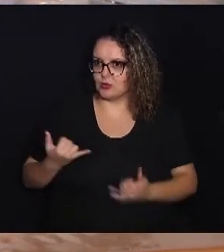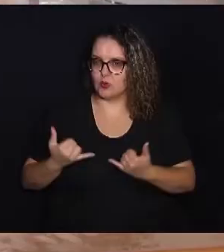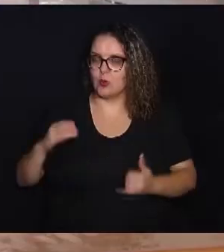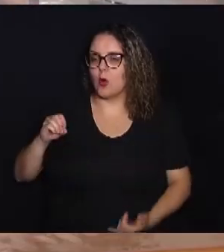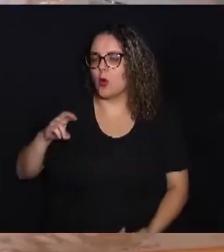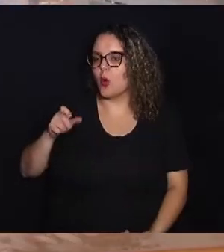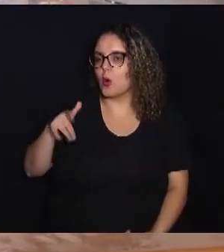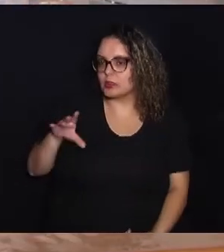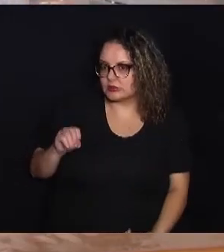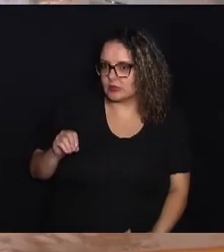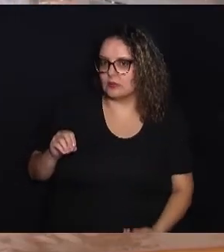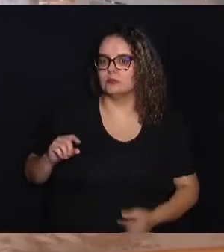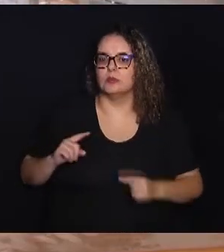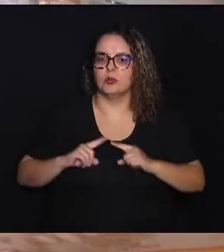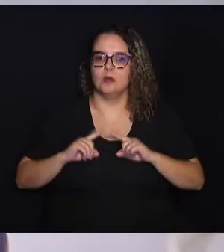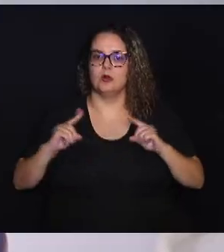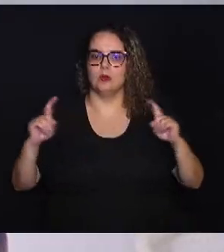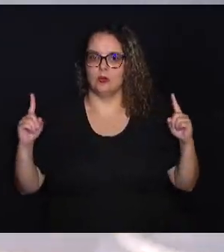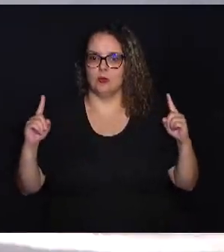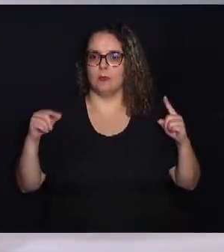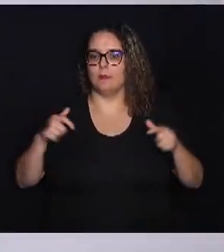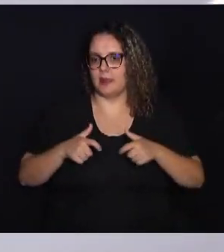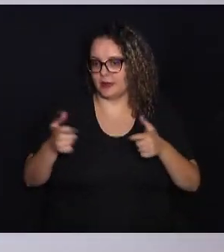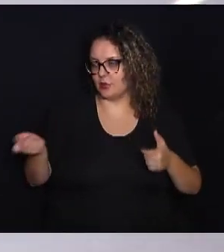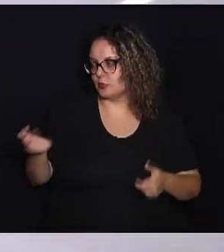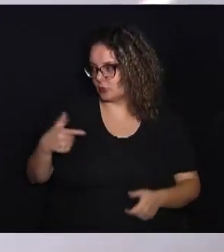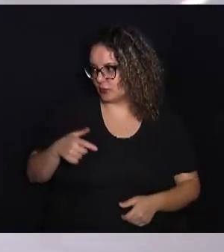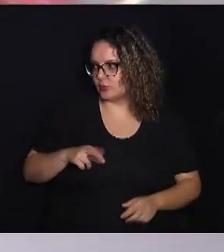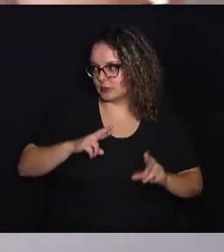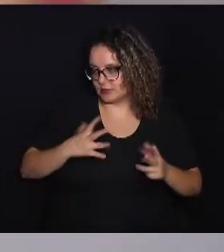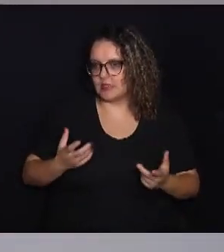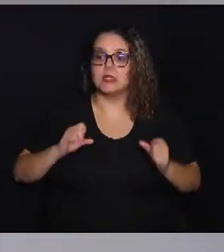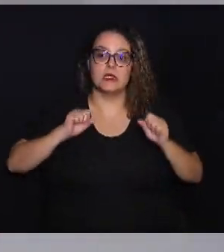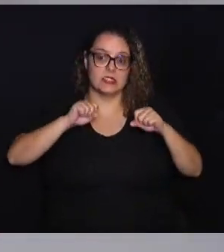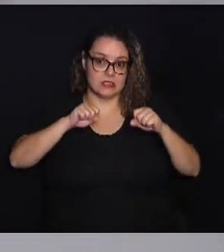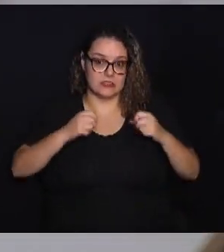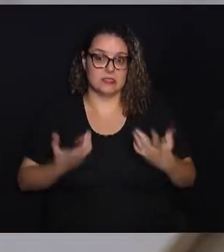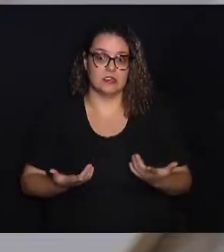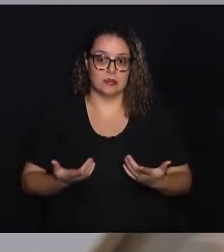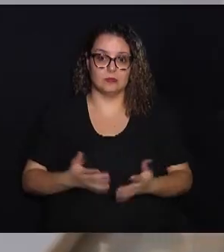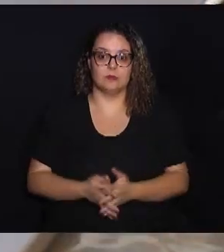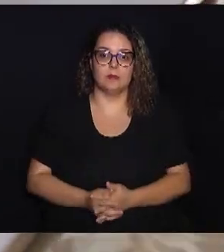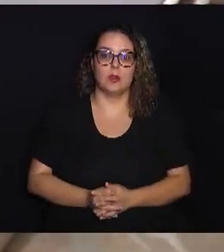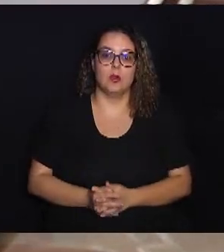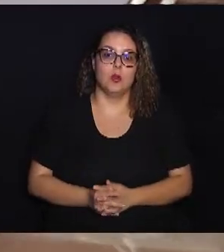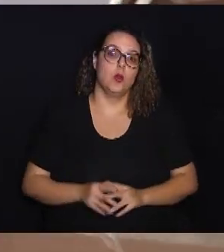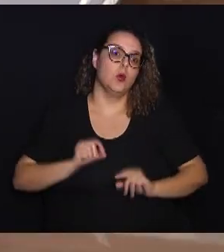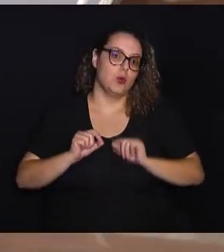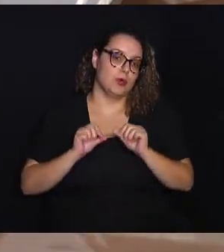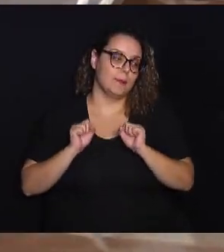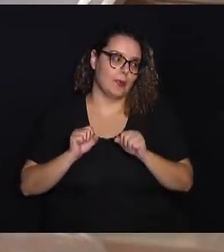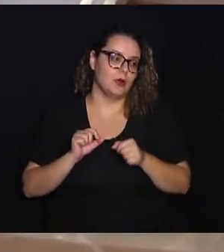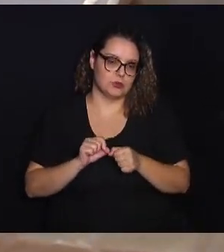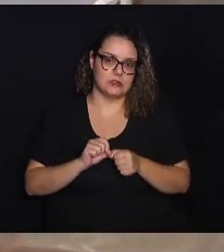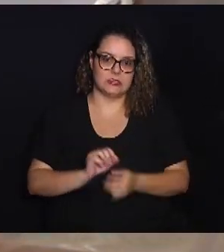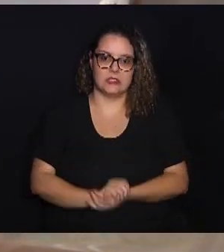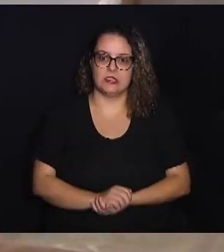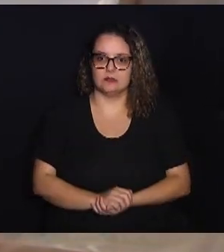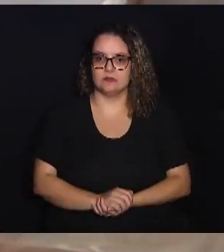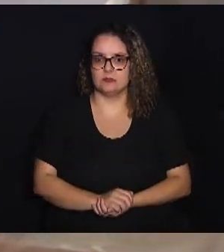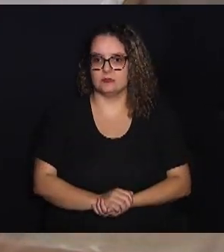soft, bem lisinha, e é assim que ela fica depois. É muito leve. Super levinho.